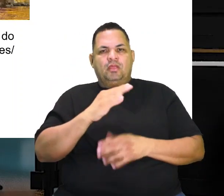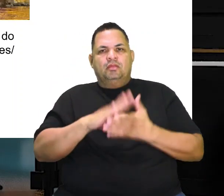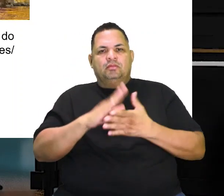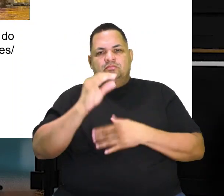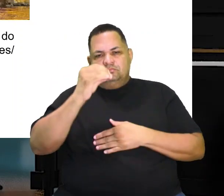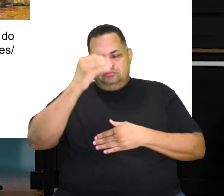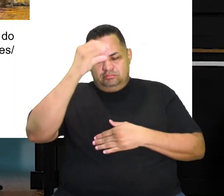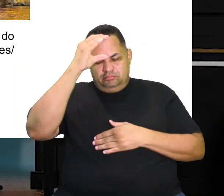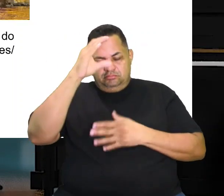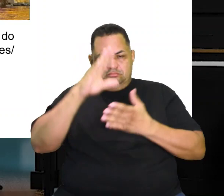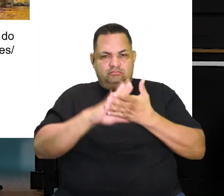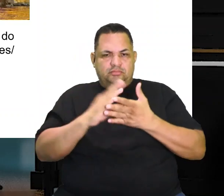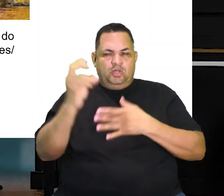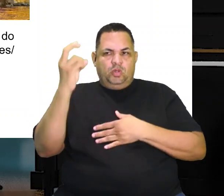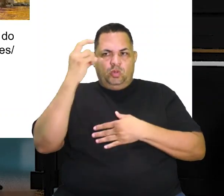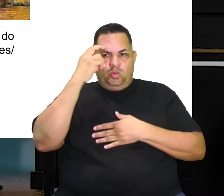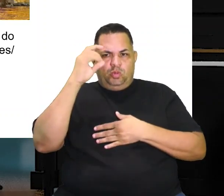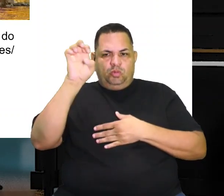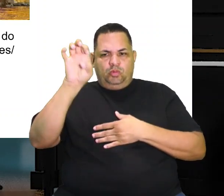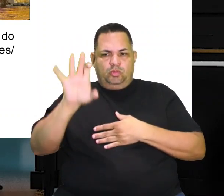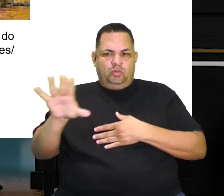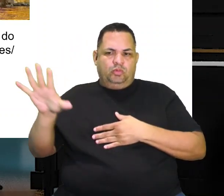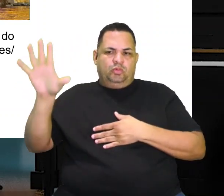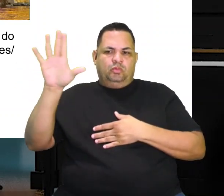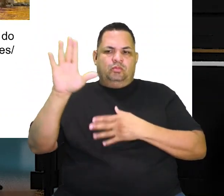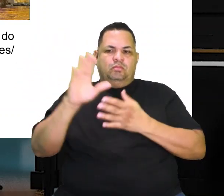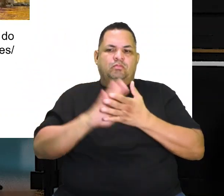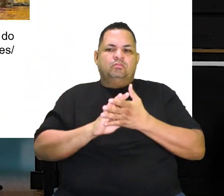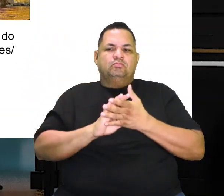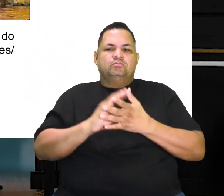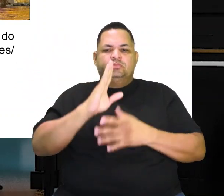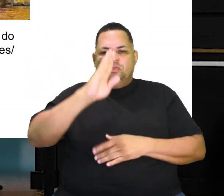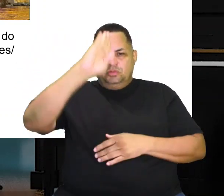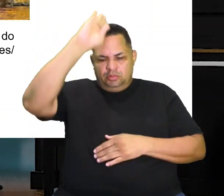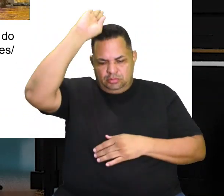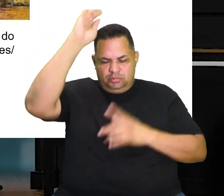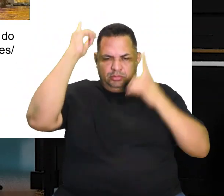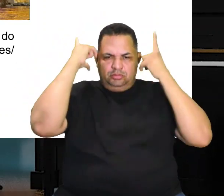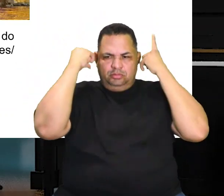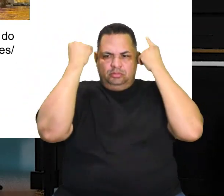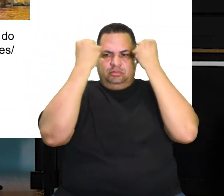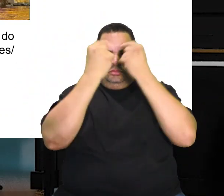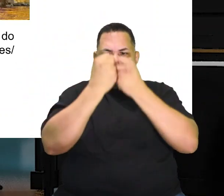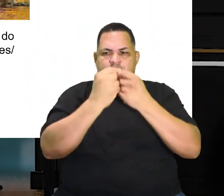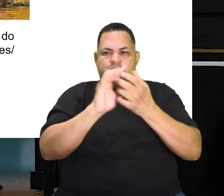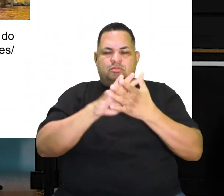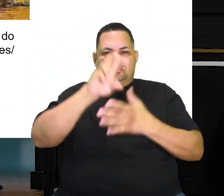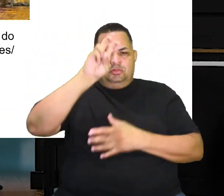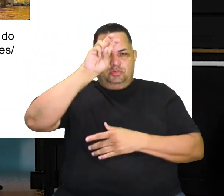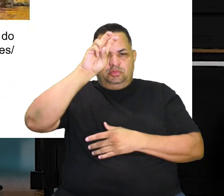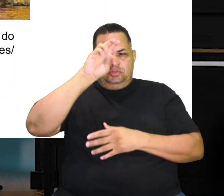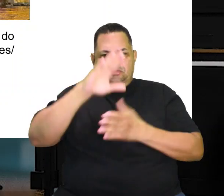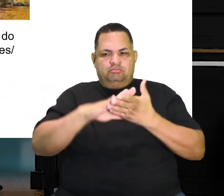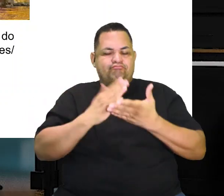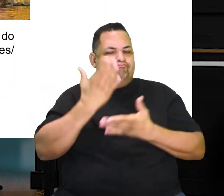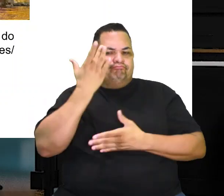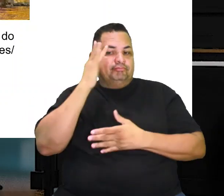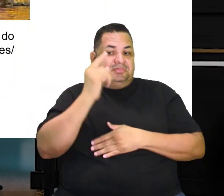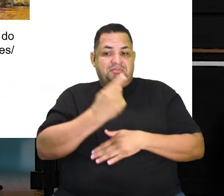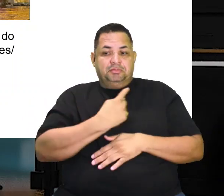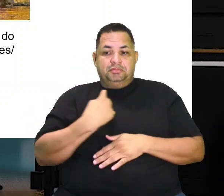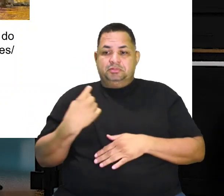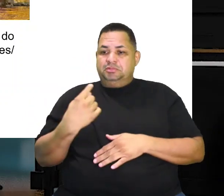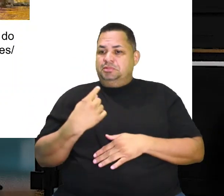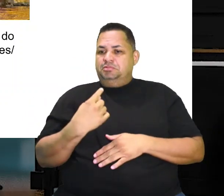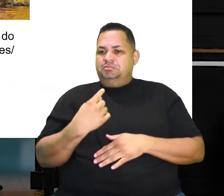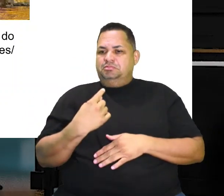sobre a cultura lá do europeu, do romano, do grego, do egípcio, e não sabemos a nossa.